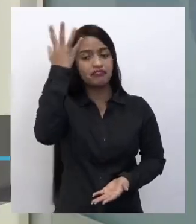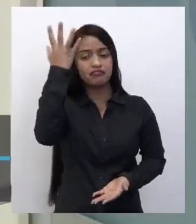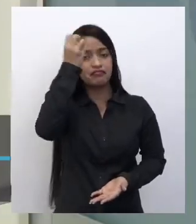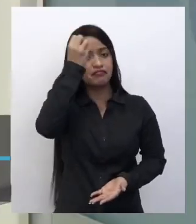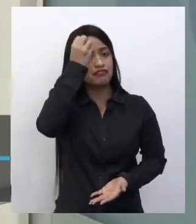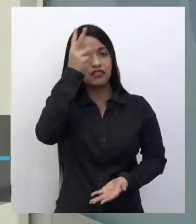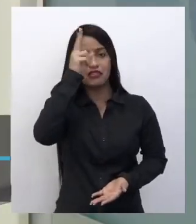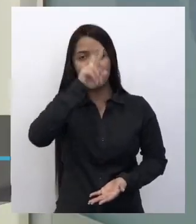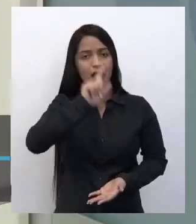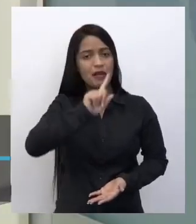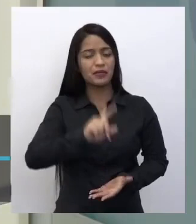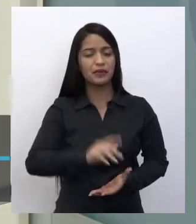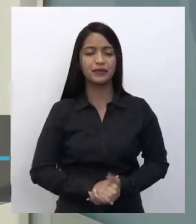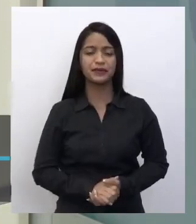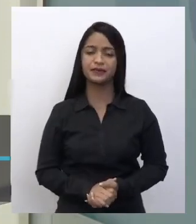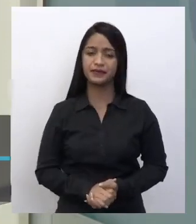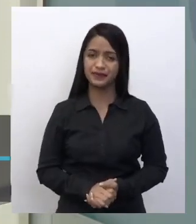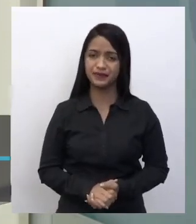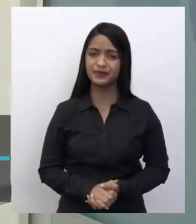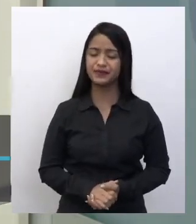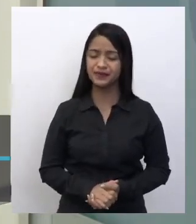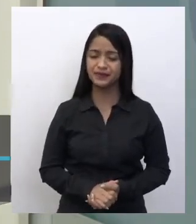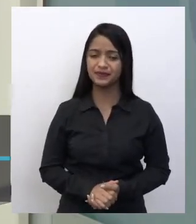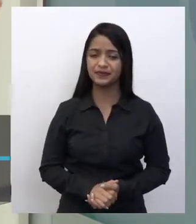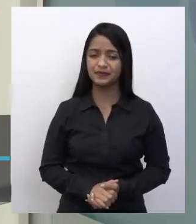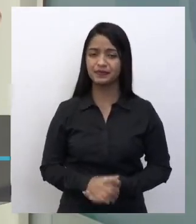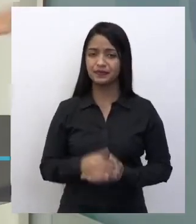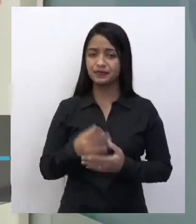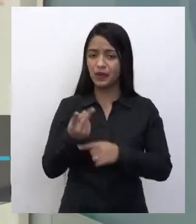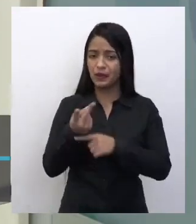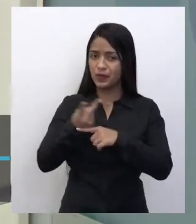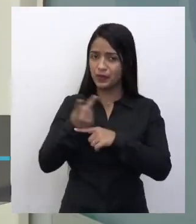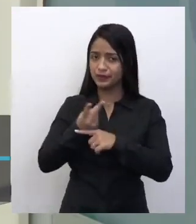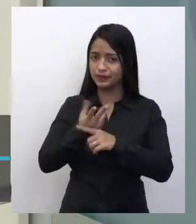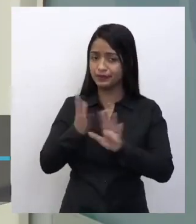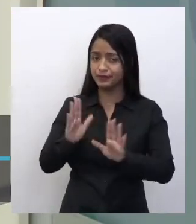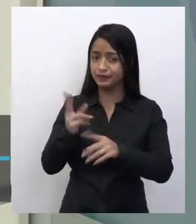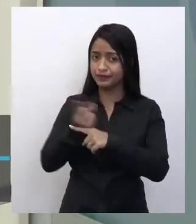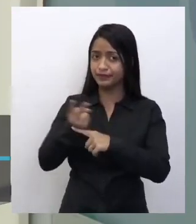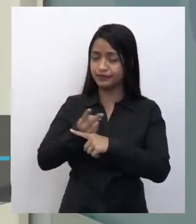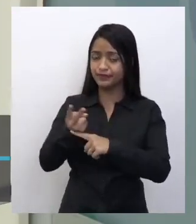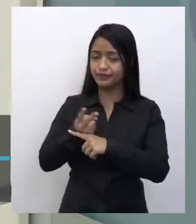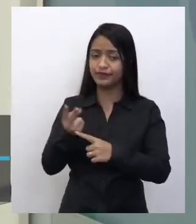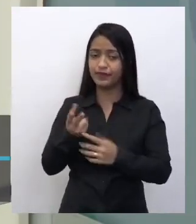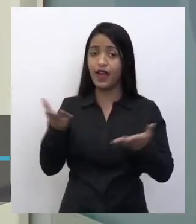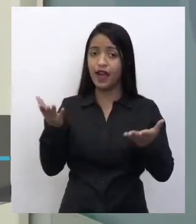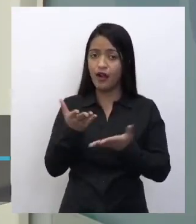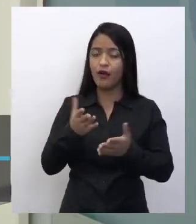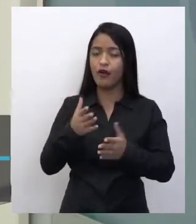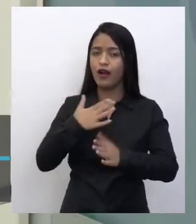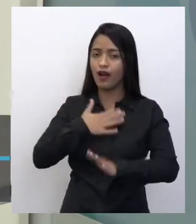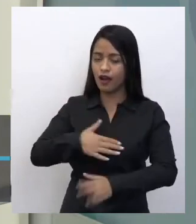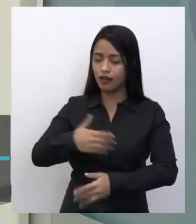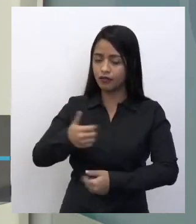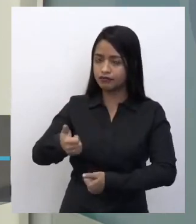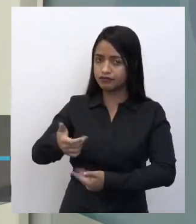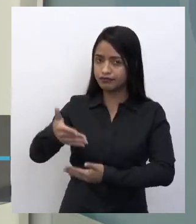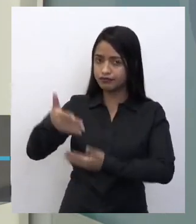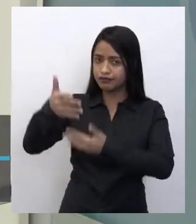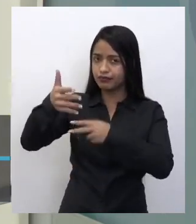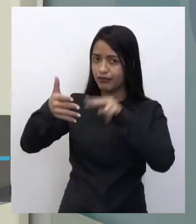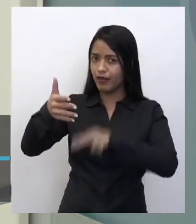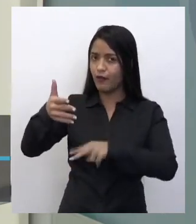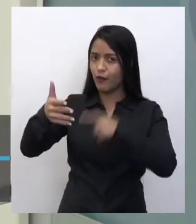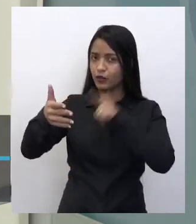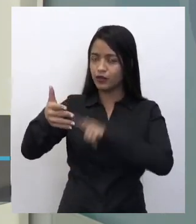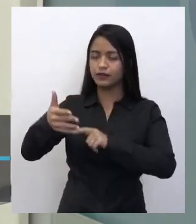meu Deus. Deus aí, do aí céu. Aqui, ó, não, deixa eu pegar, que a gente agora, né, a gente tá passando mais devagarzinho, dá pra ler. Ah,